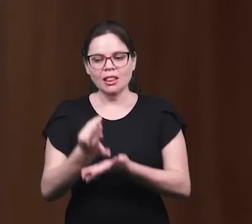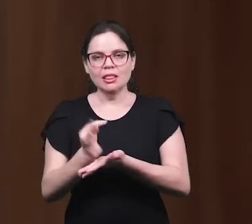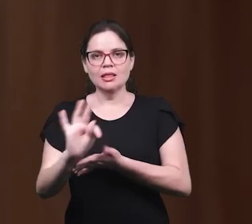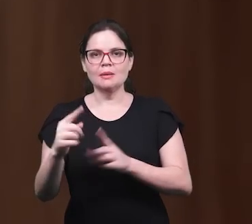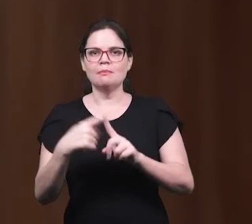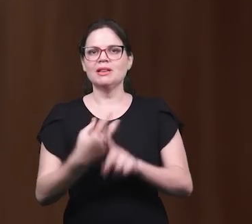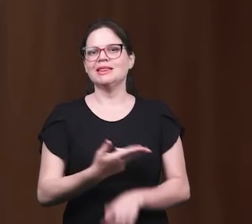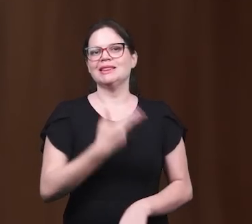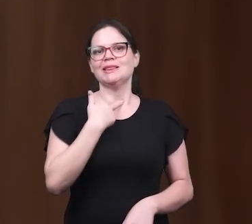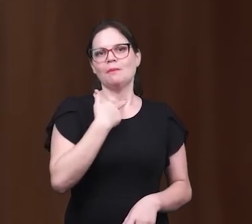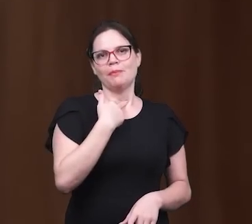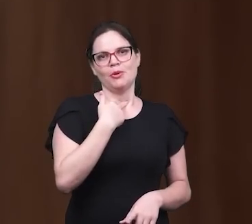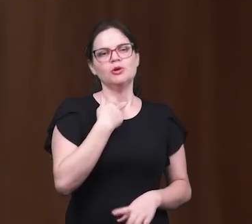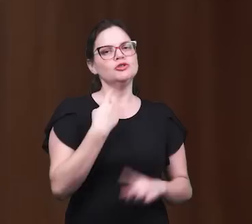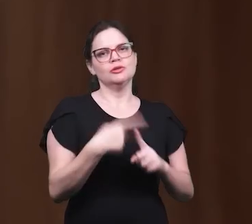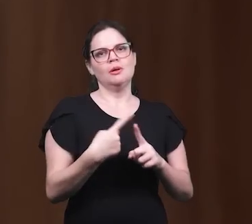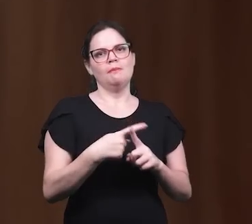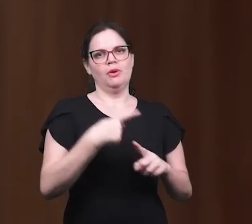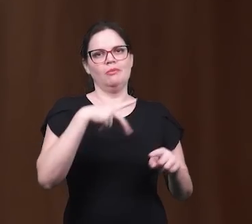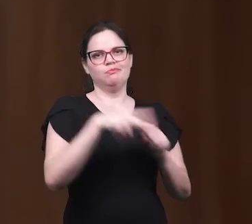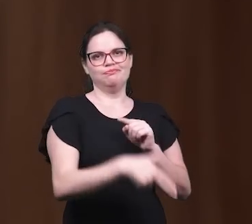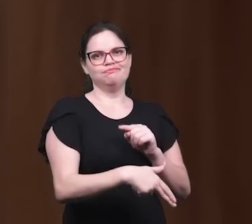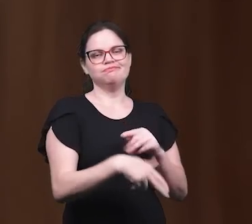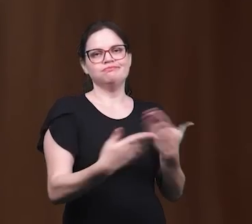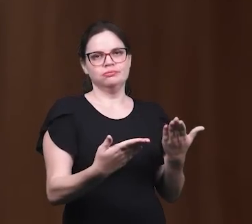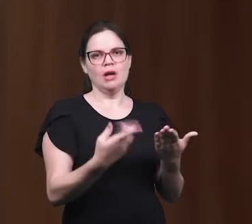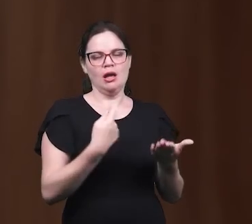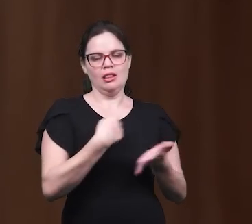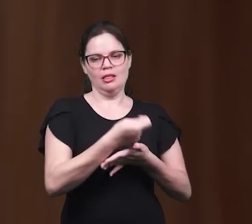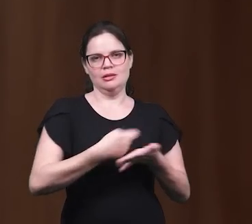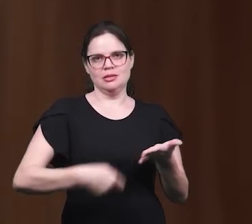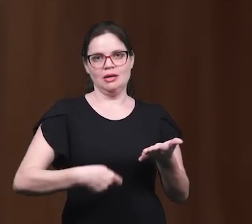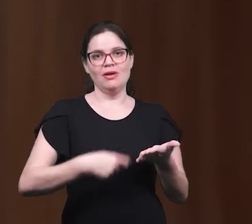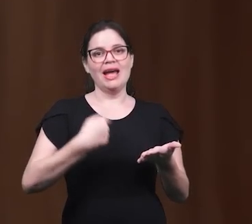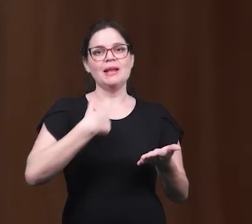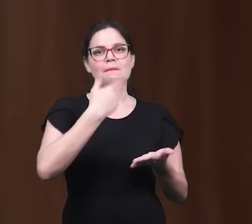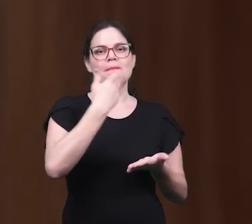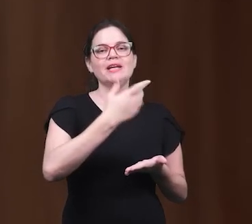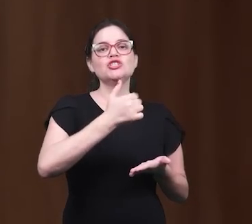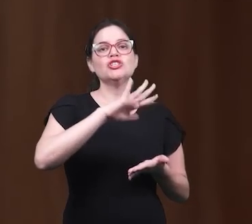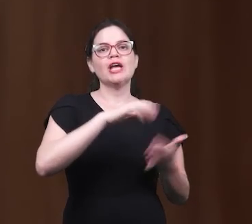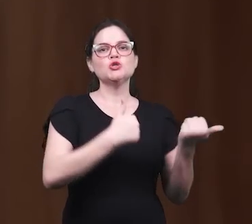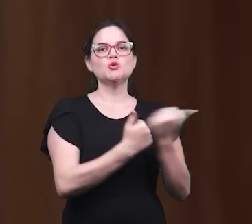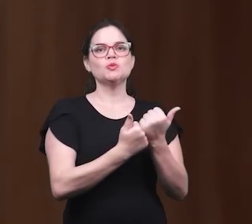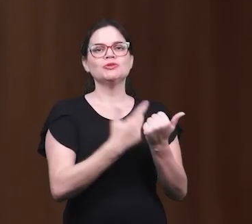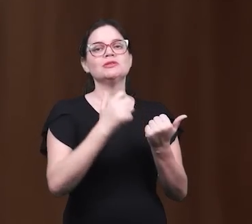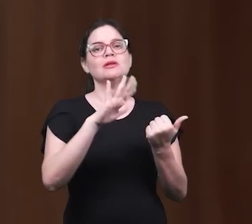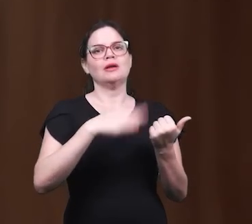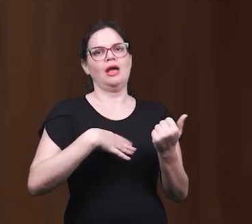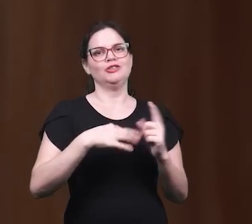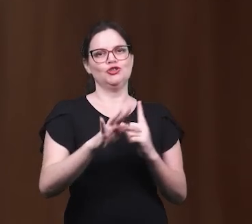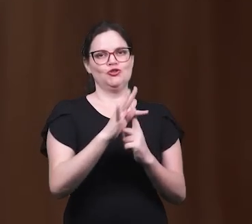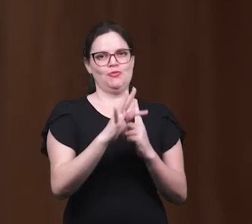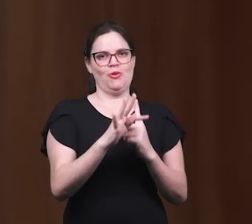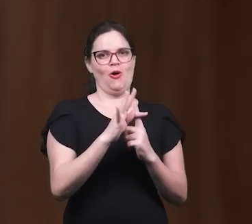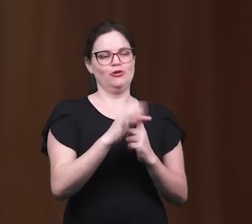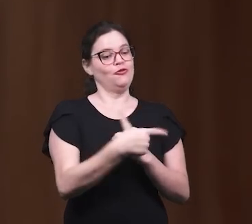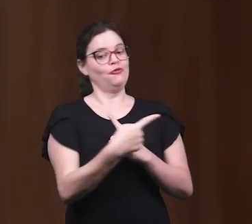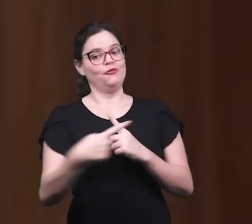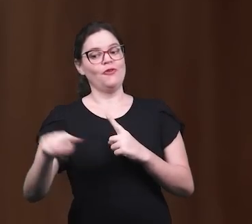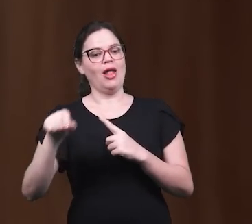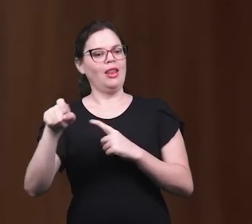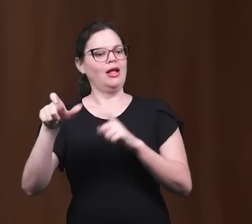sendo impedido, como ele mesmo reproduz nas suas cartas, ele envia Timóteo. Então, ele tinha esse